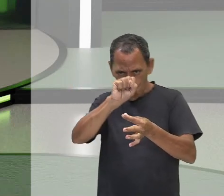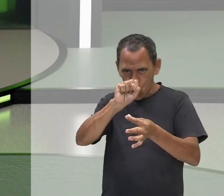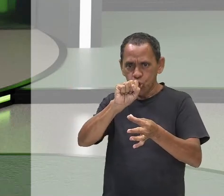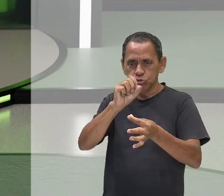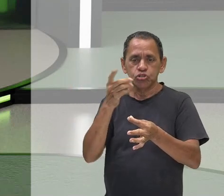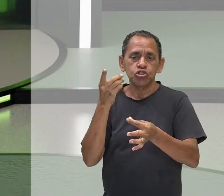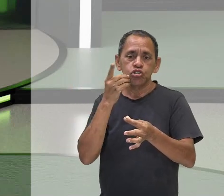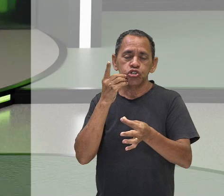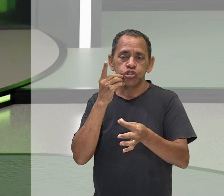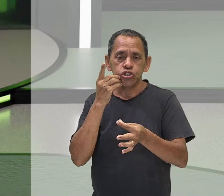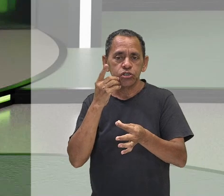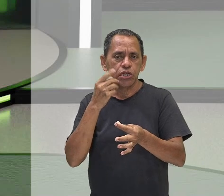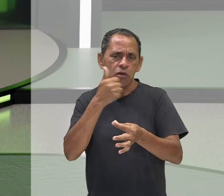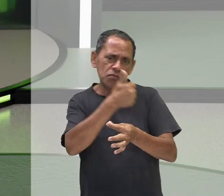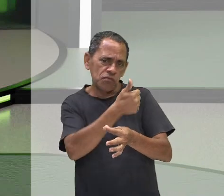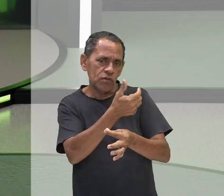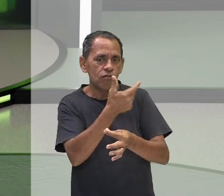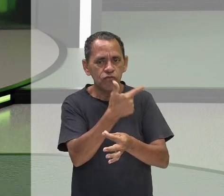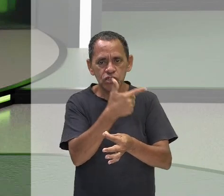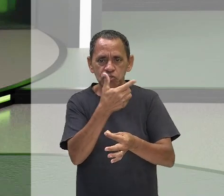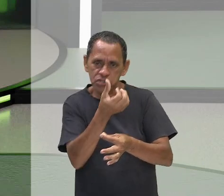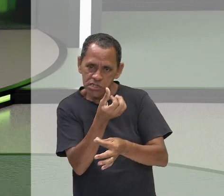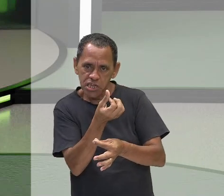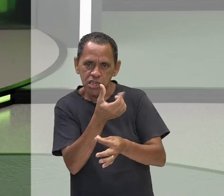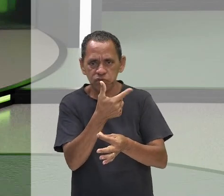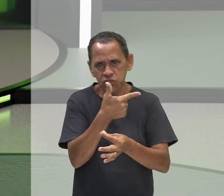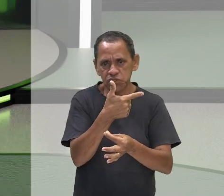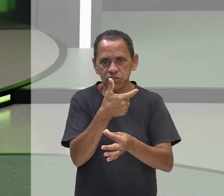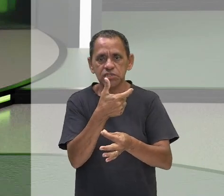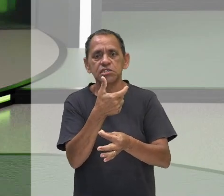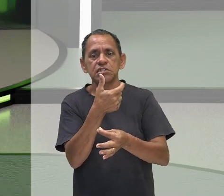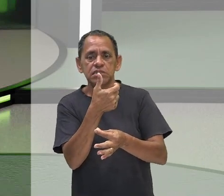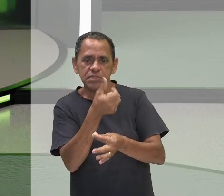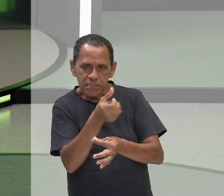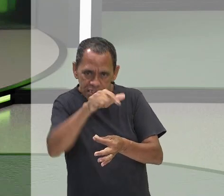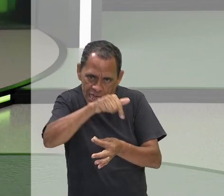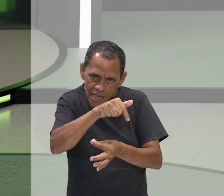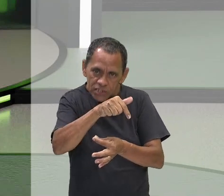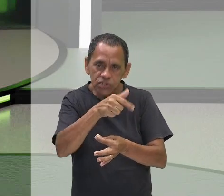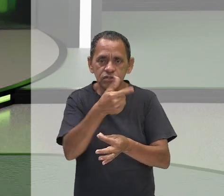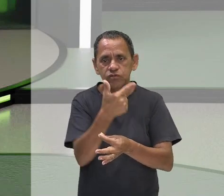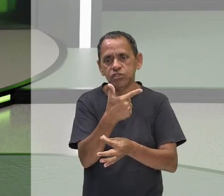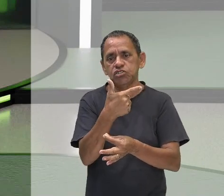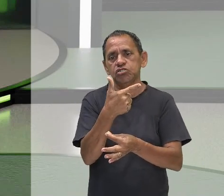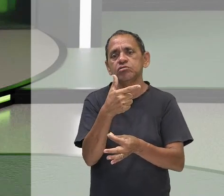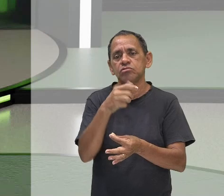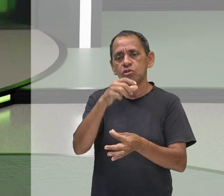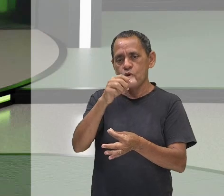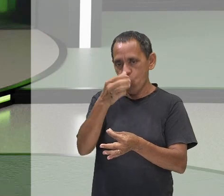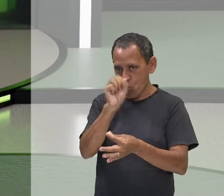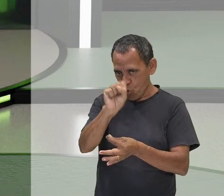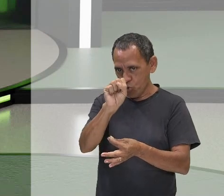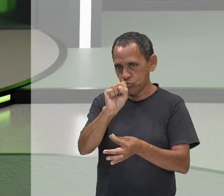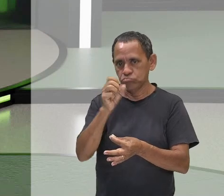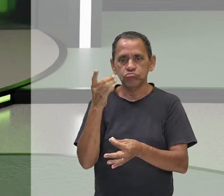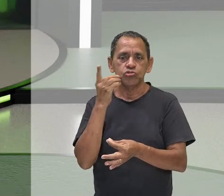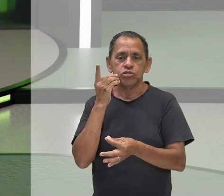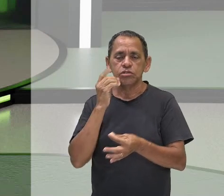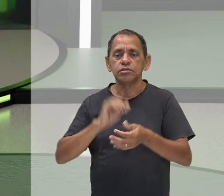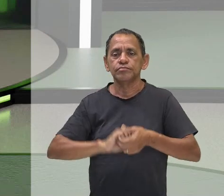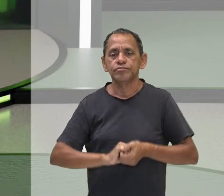cada 28 dias. Tem gente que tem a cada 29 dias, isso vai variar de um biotipo para o outro,